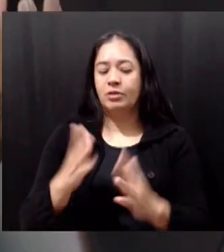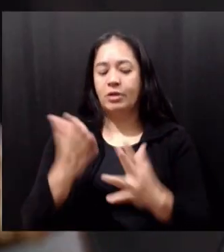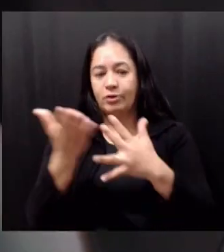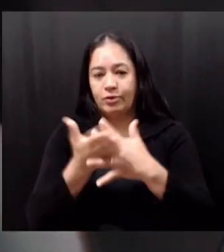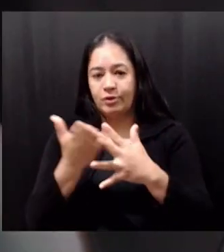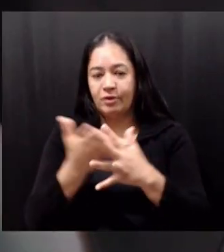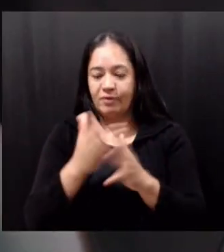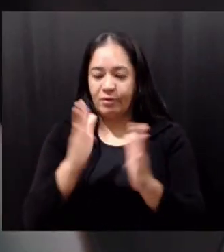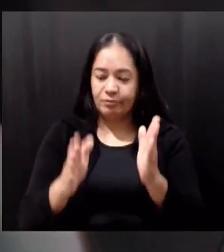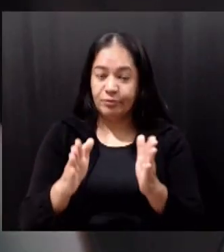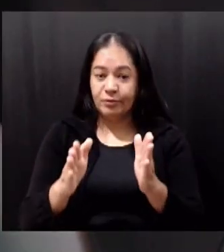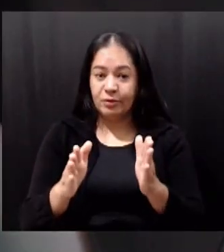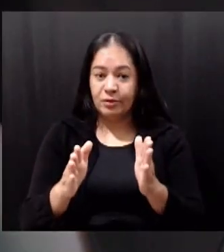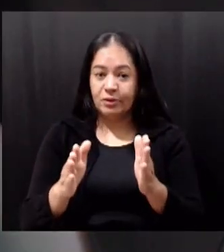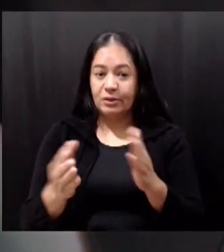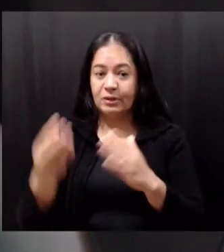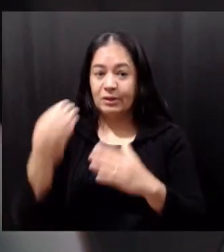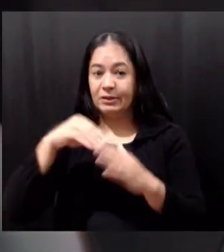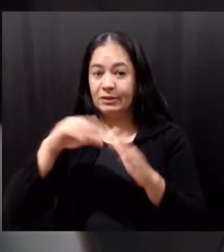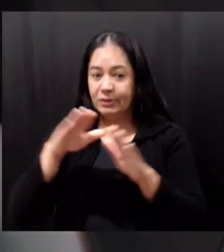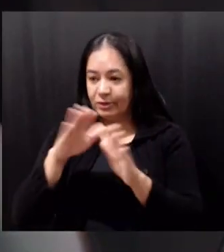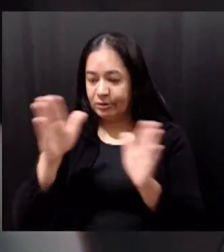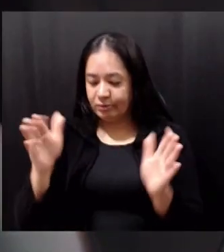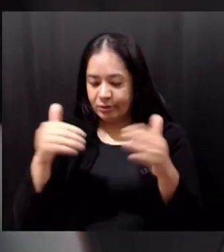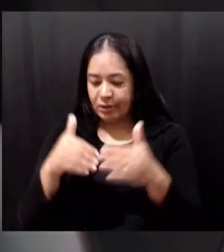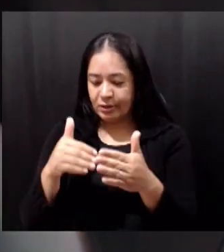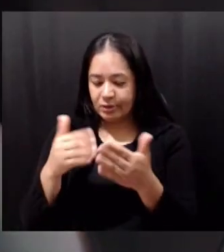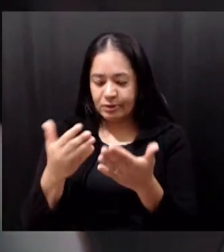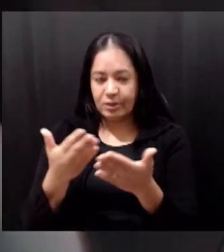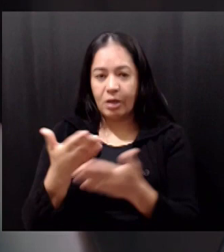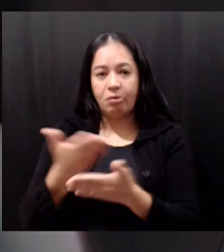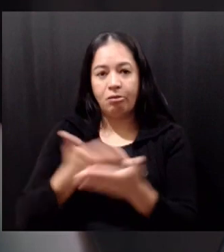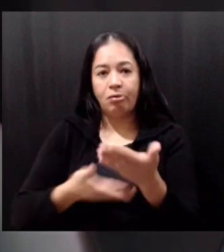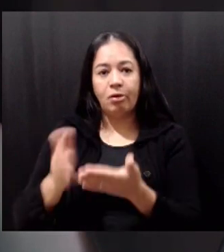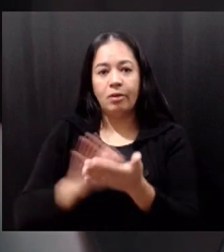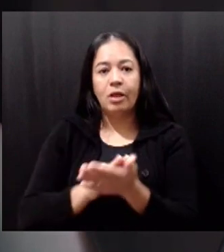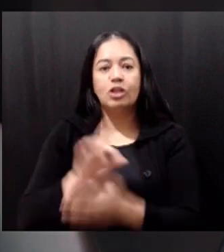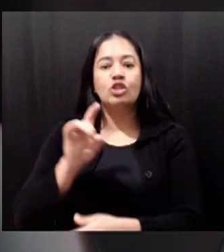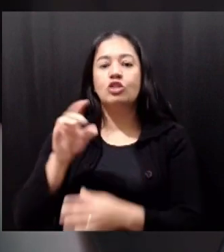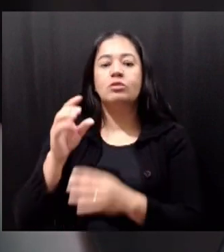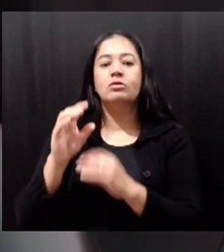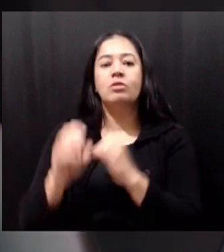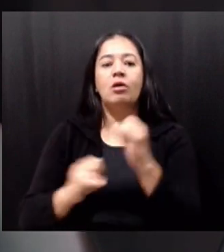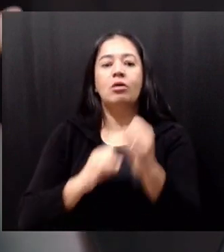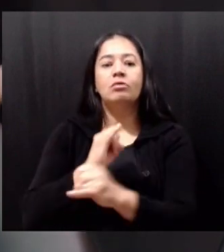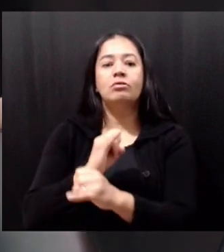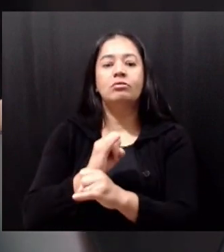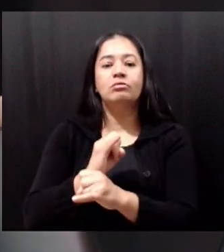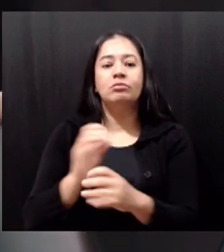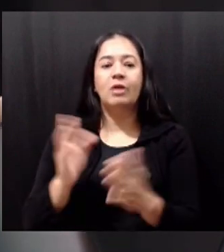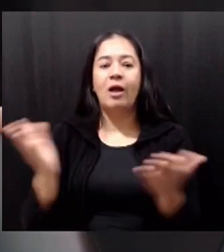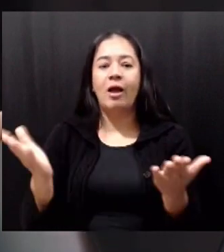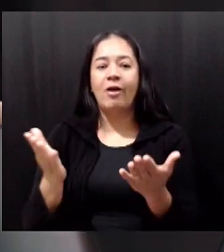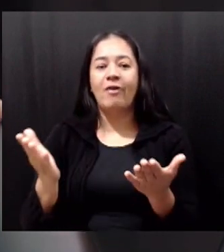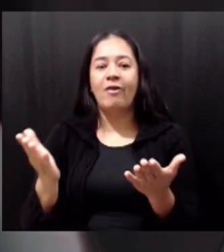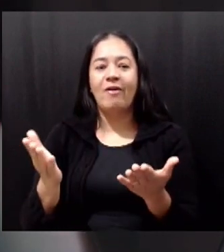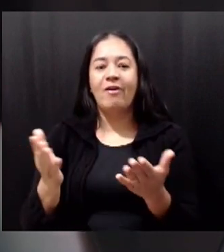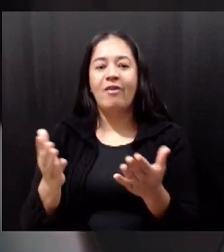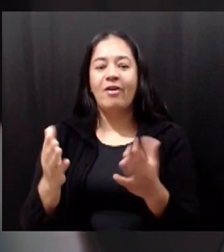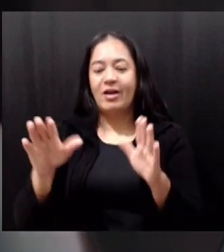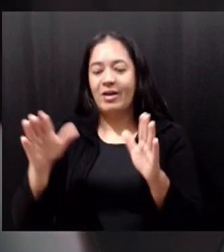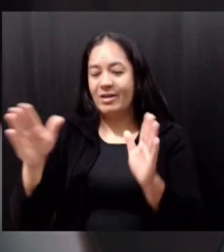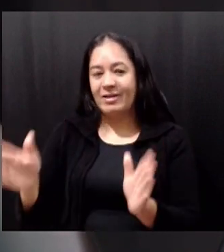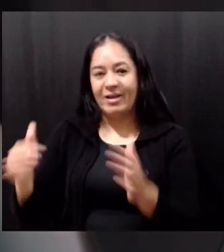sala sem interagir, interagindo pelo celular, agora são forçados a sair da sala